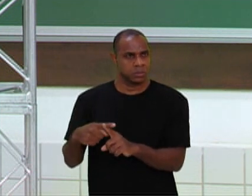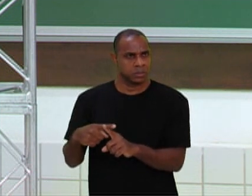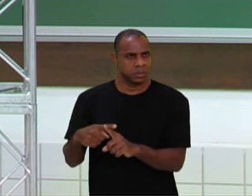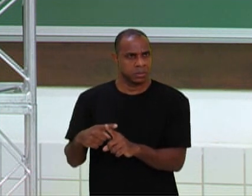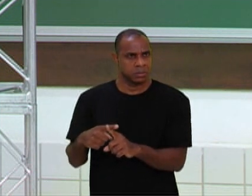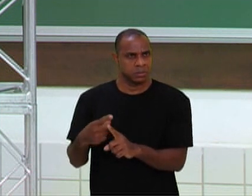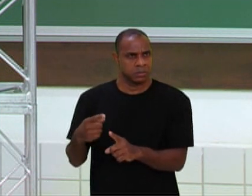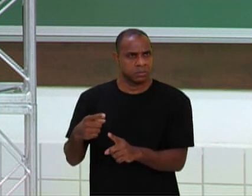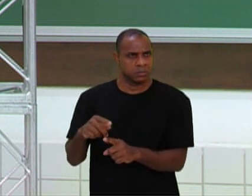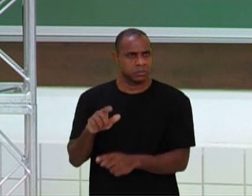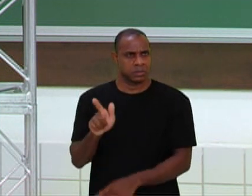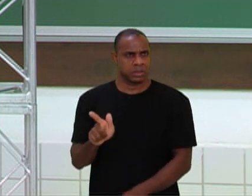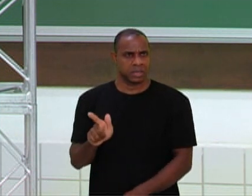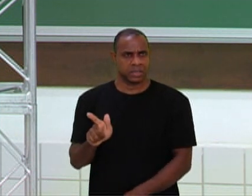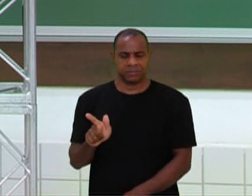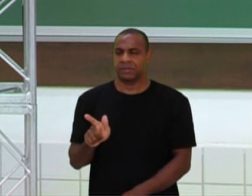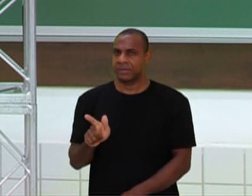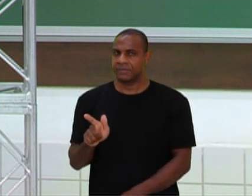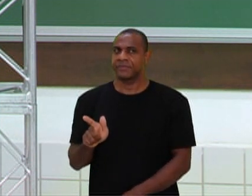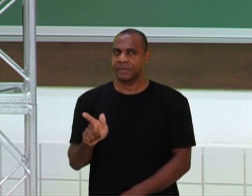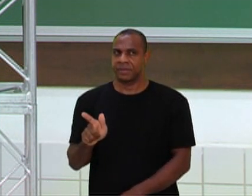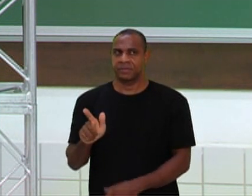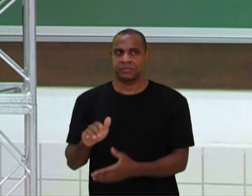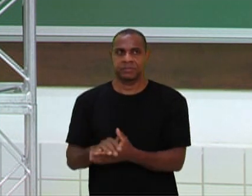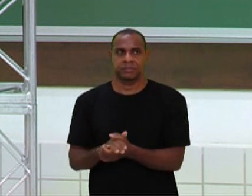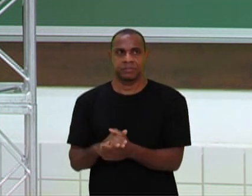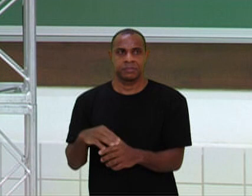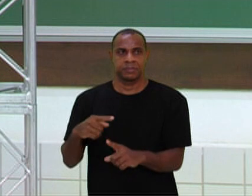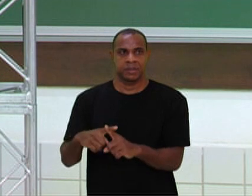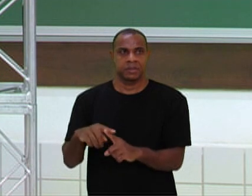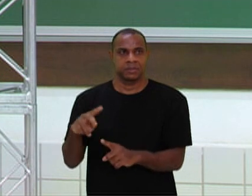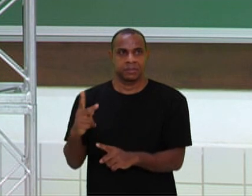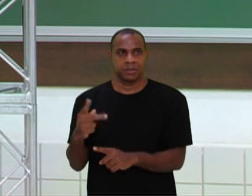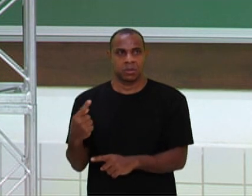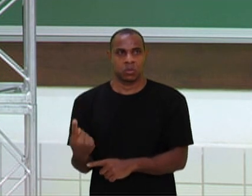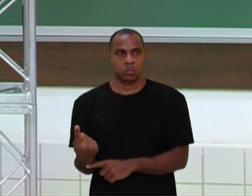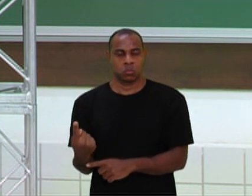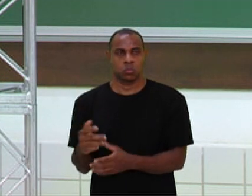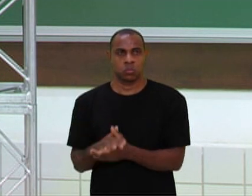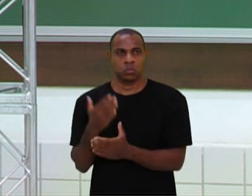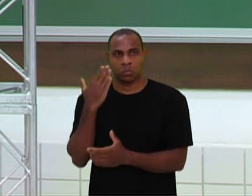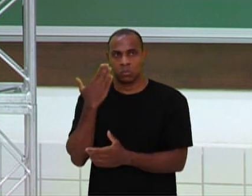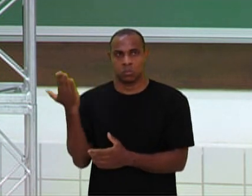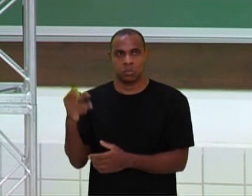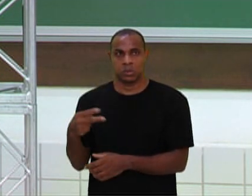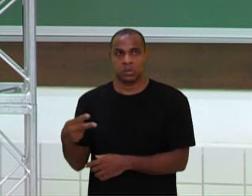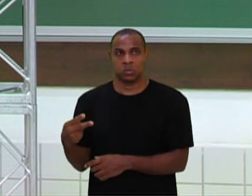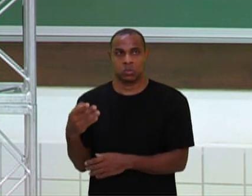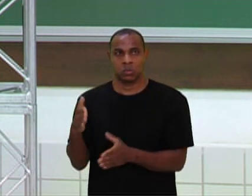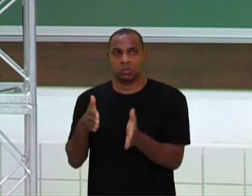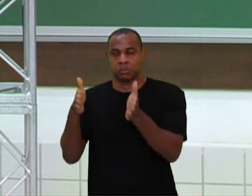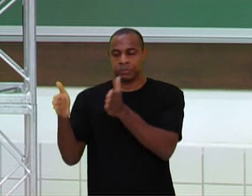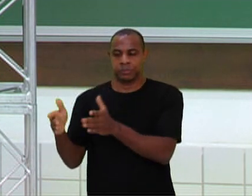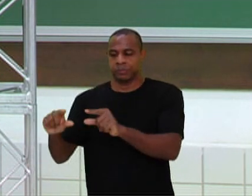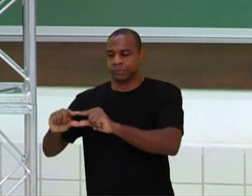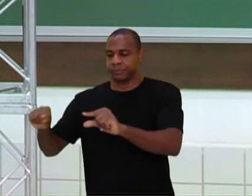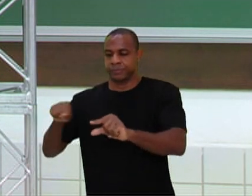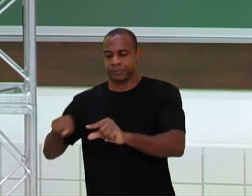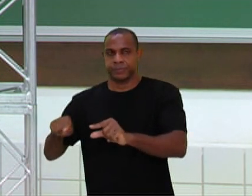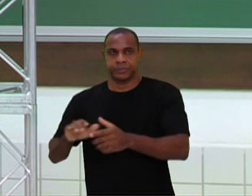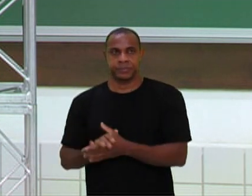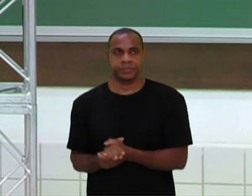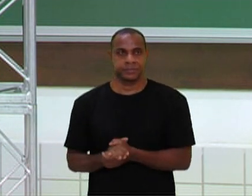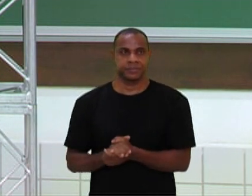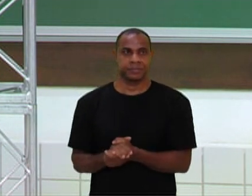pressão atmosférica mais a densidade do lado 2 vezes a gravidade vezes a altura. Lembrando que densidade e